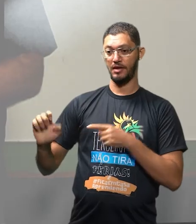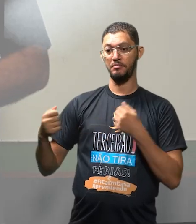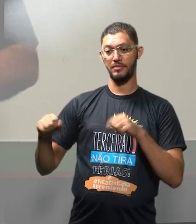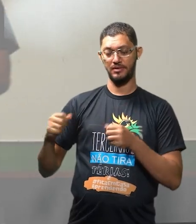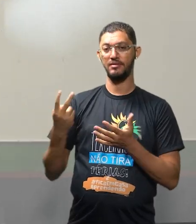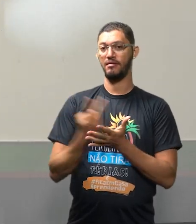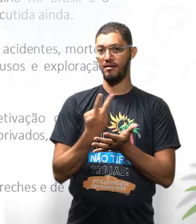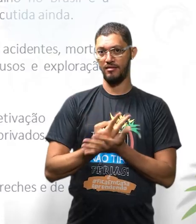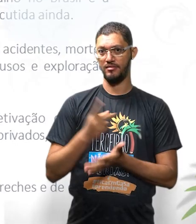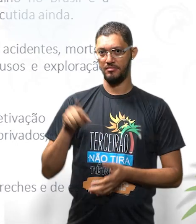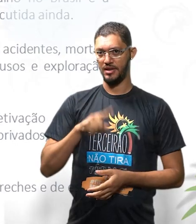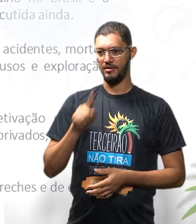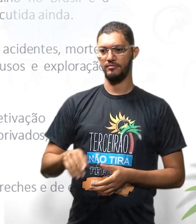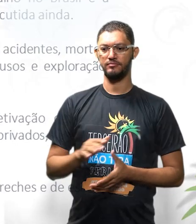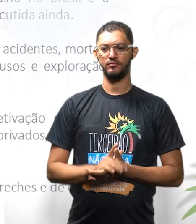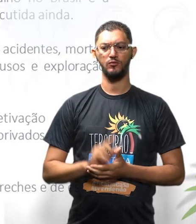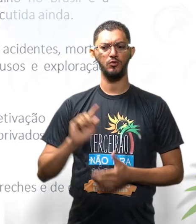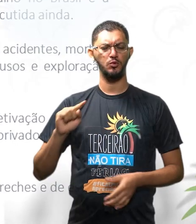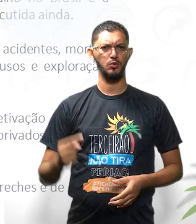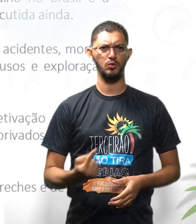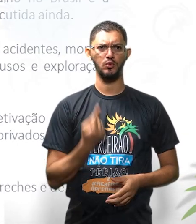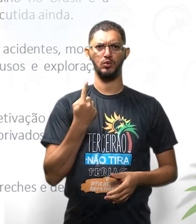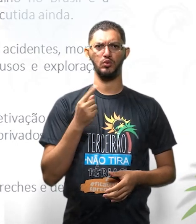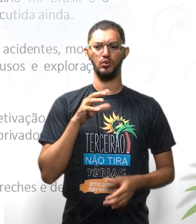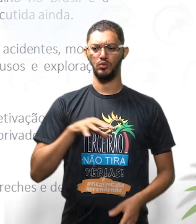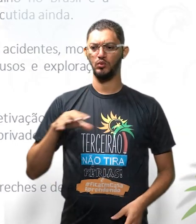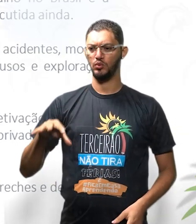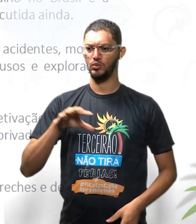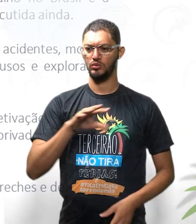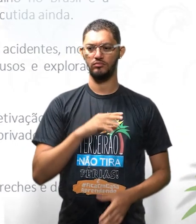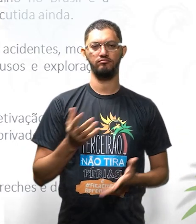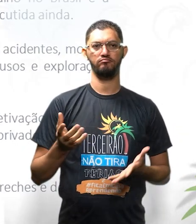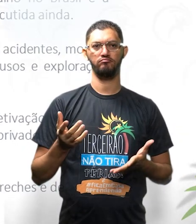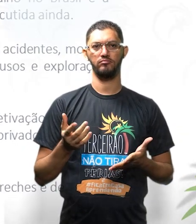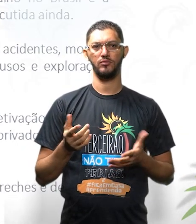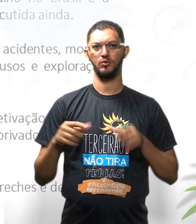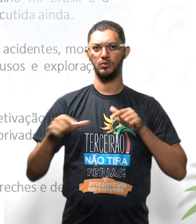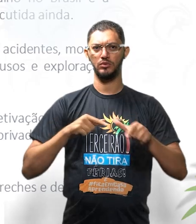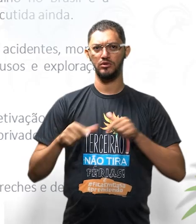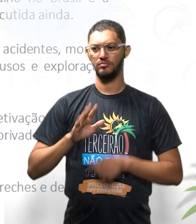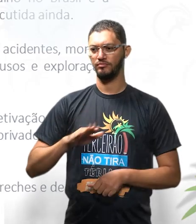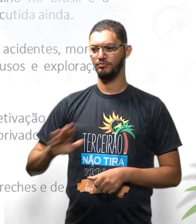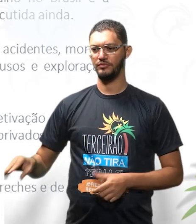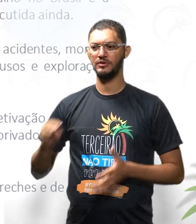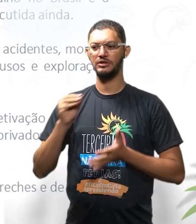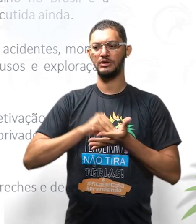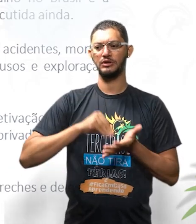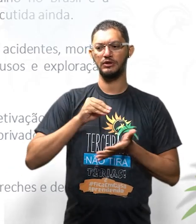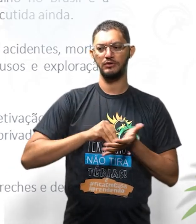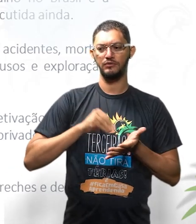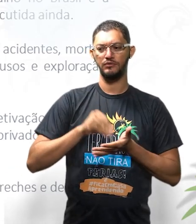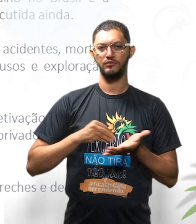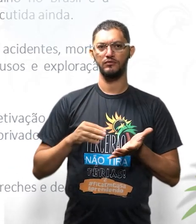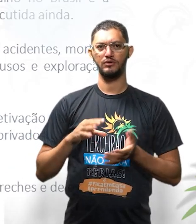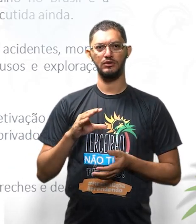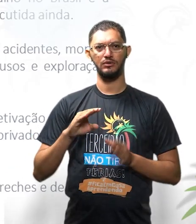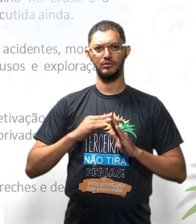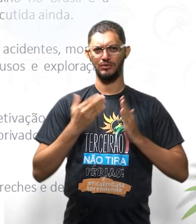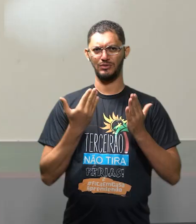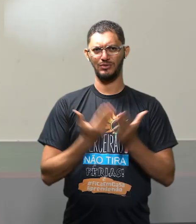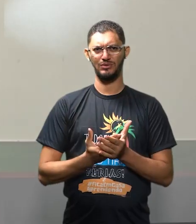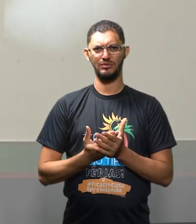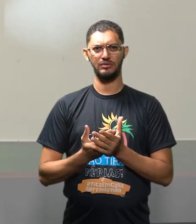a incorreta, né? Os únicos fatores que causam a situação do trabalho infantil é a falta de oferta de creches e de escolas